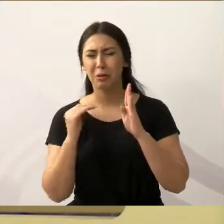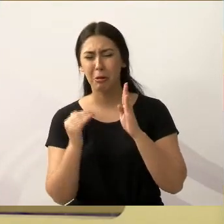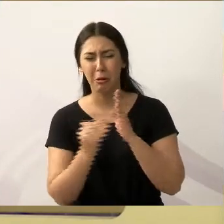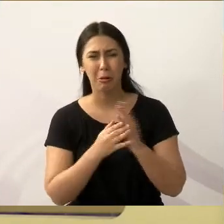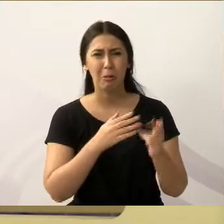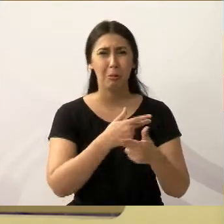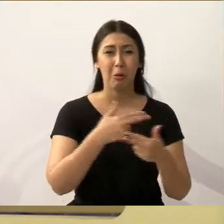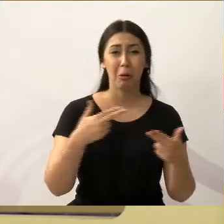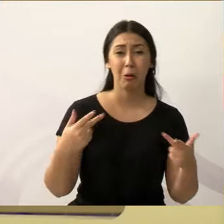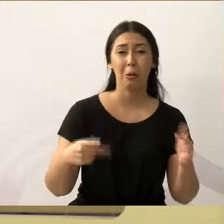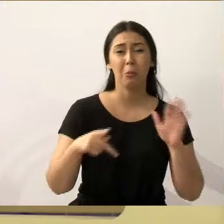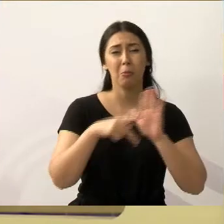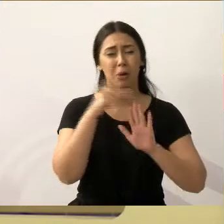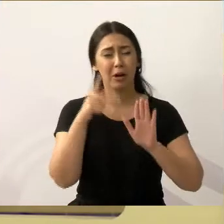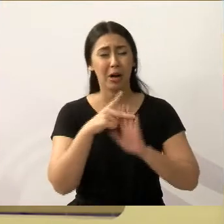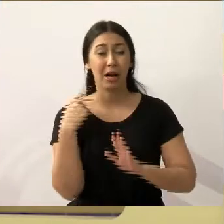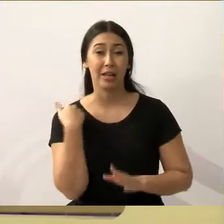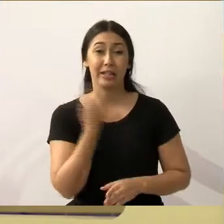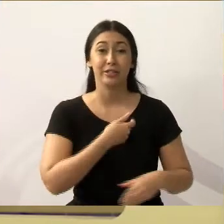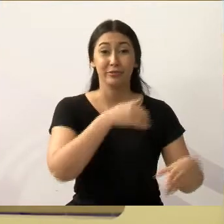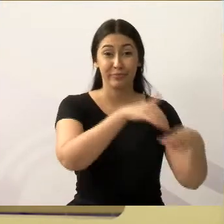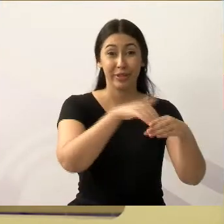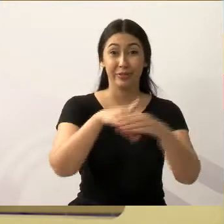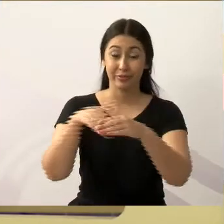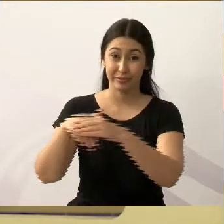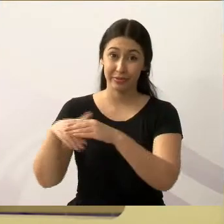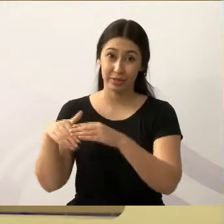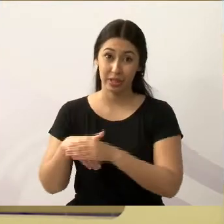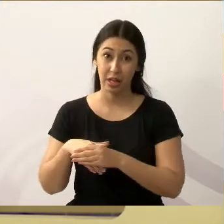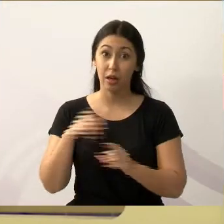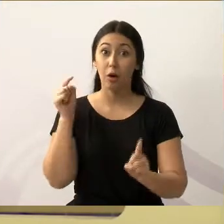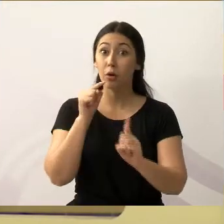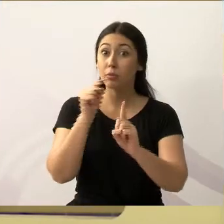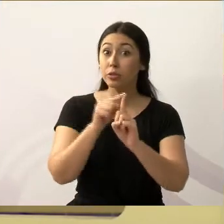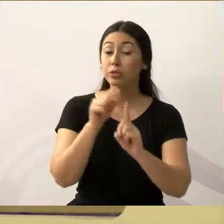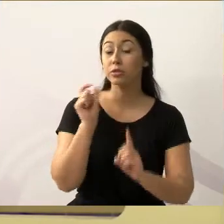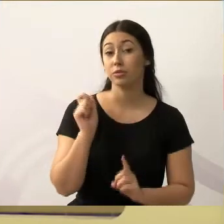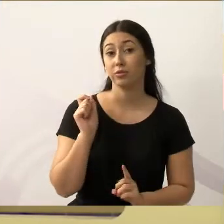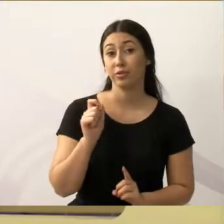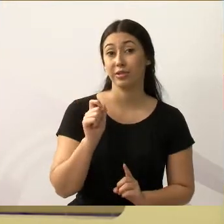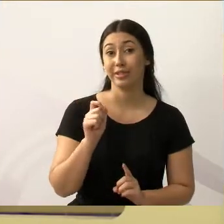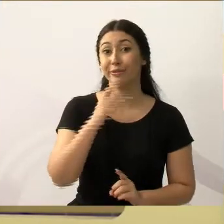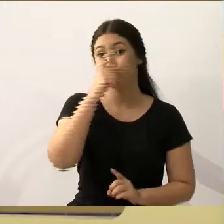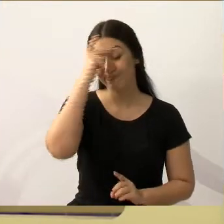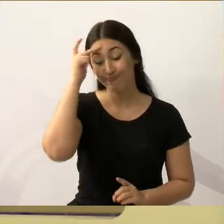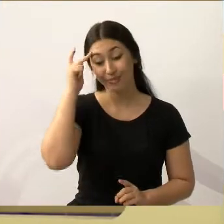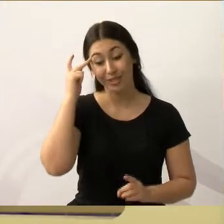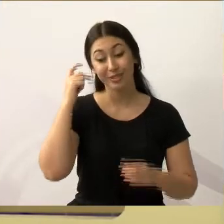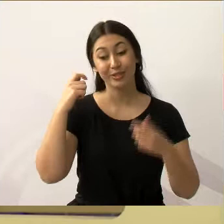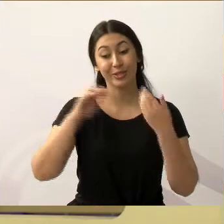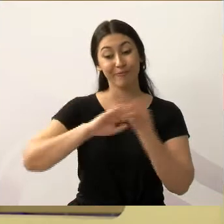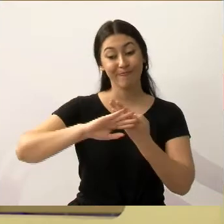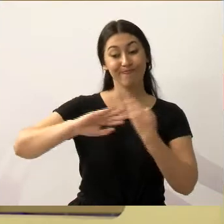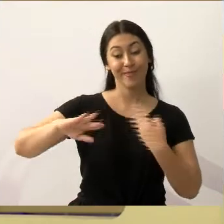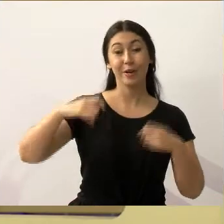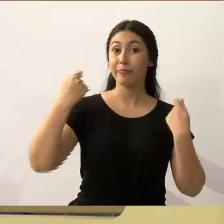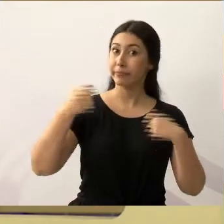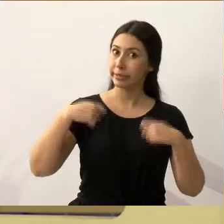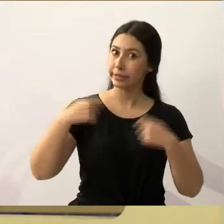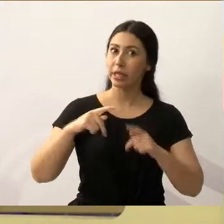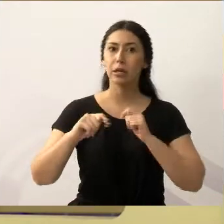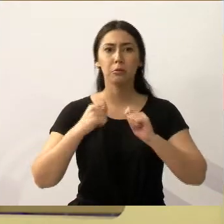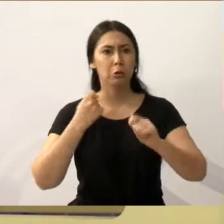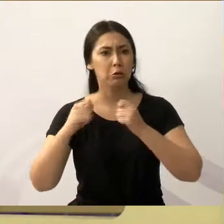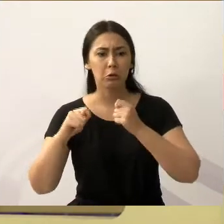projetos que a gente vai votar aqui hoje estão direcionados a este olhar. As pessoas precisam ficar em casa, a economia está estabilizada, e